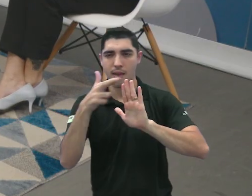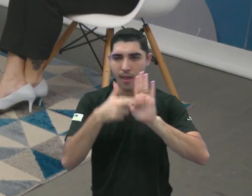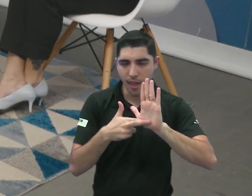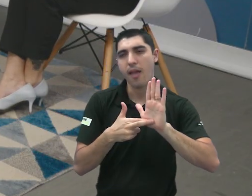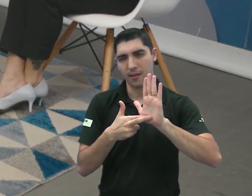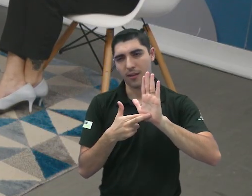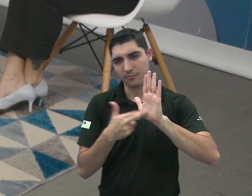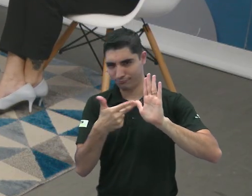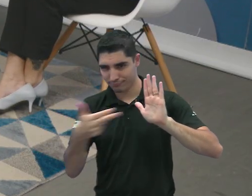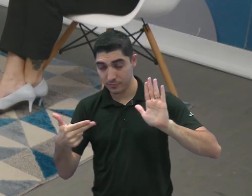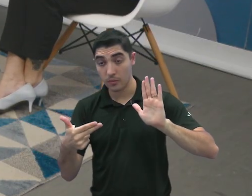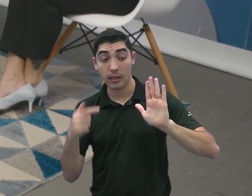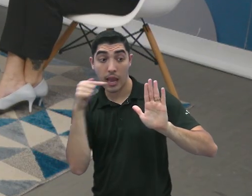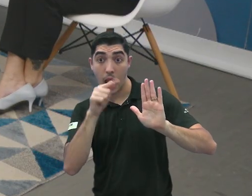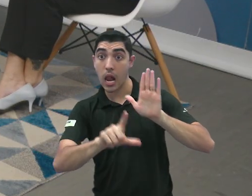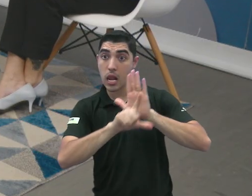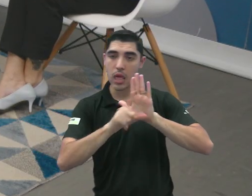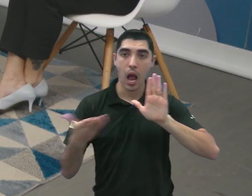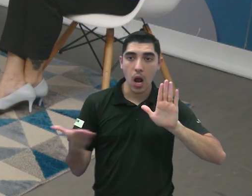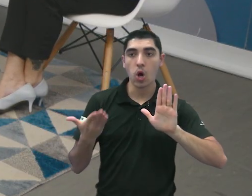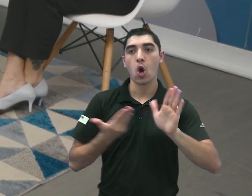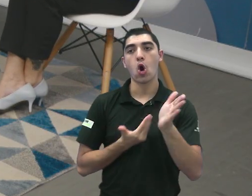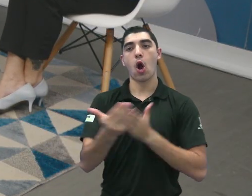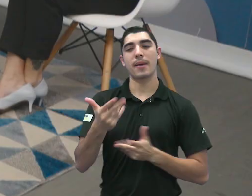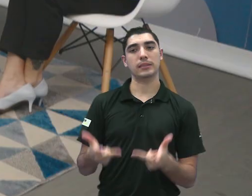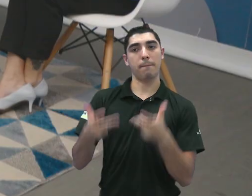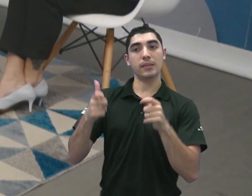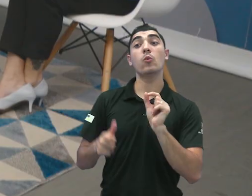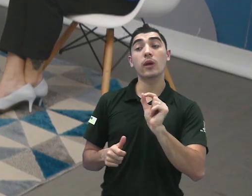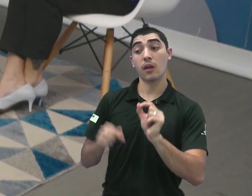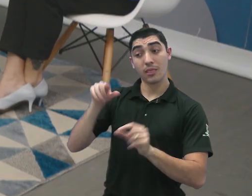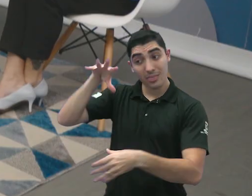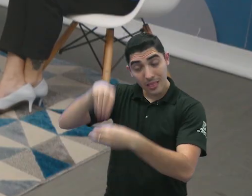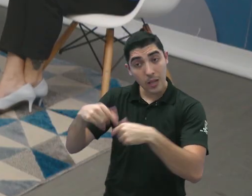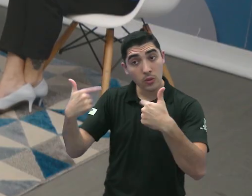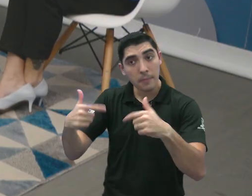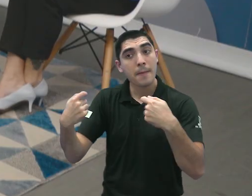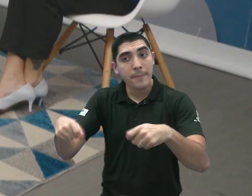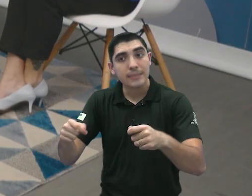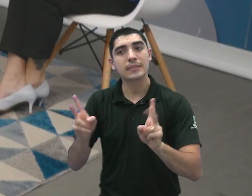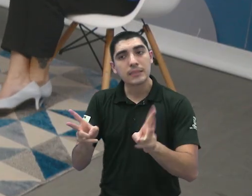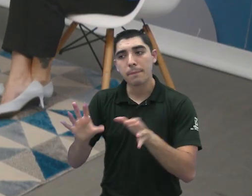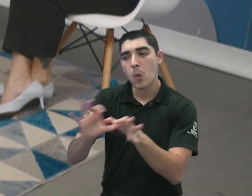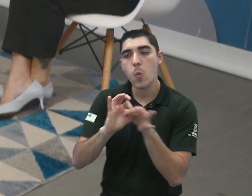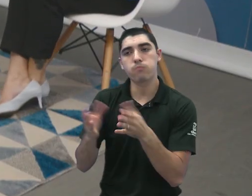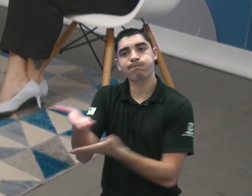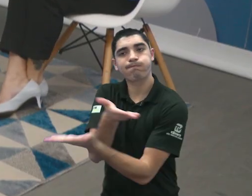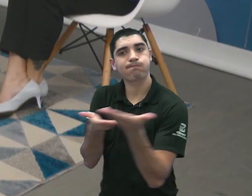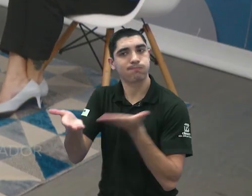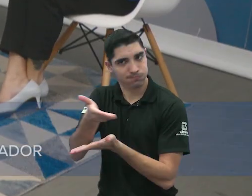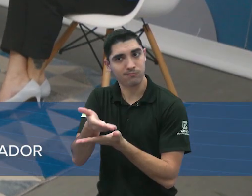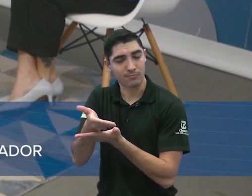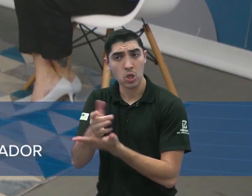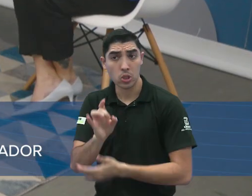as legislações, começa por olhar desse trabalho colaborativo e multidisciplinar, né? Então, não é